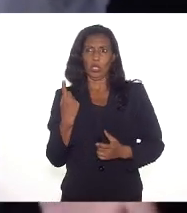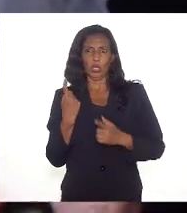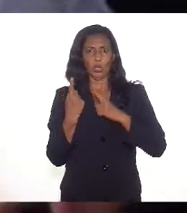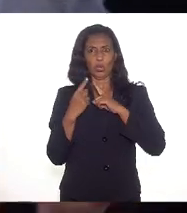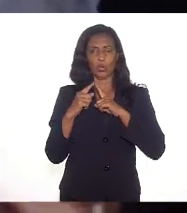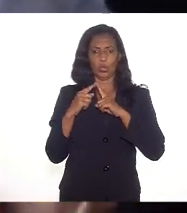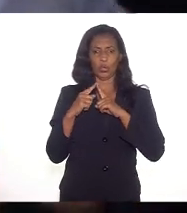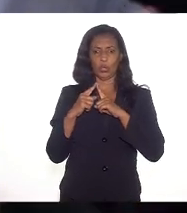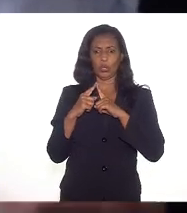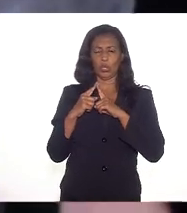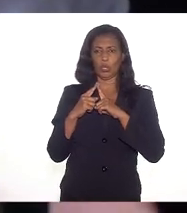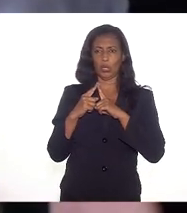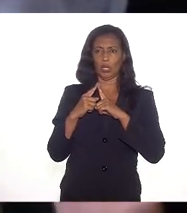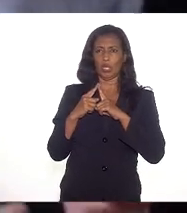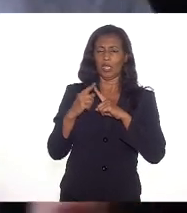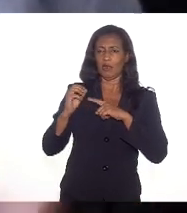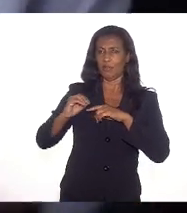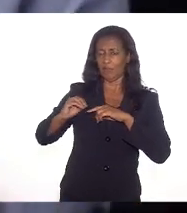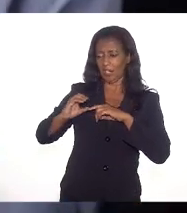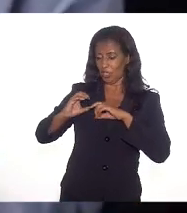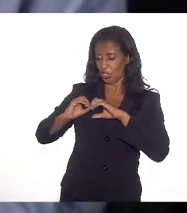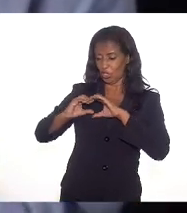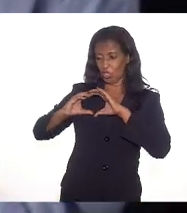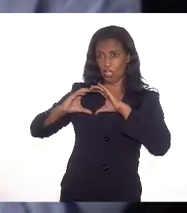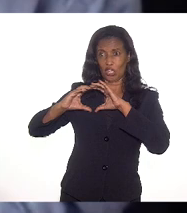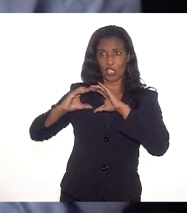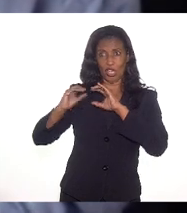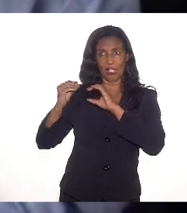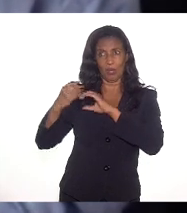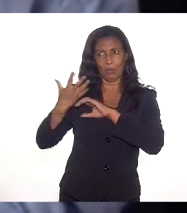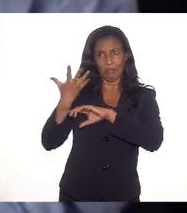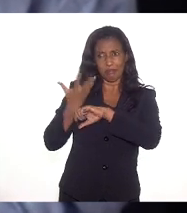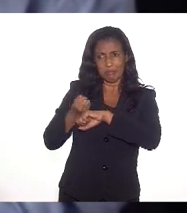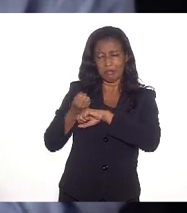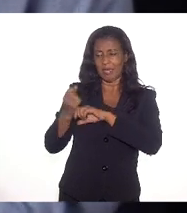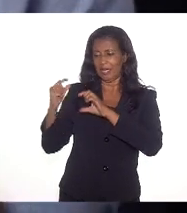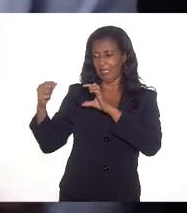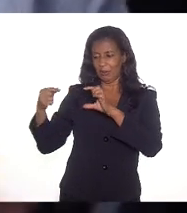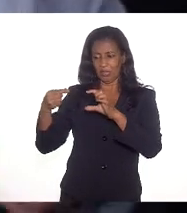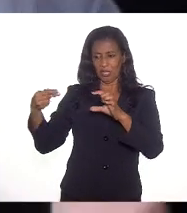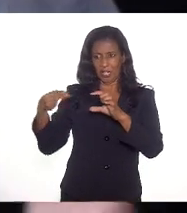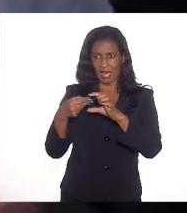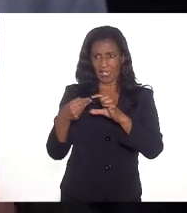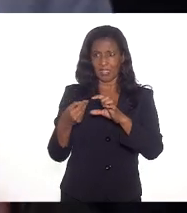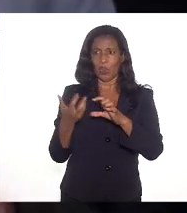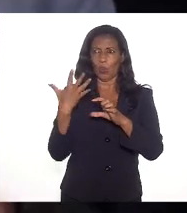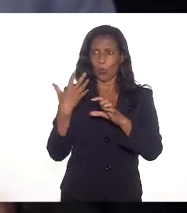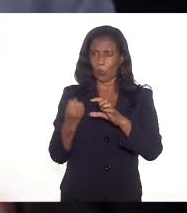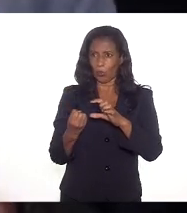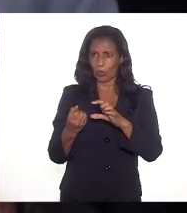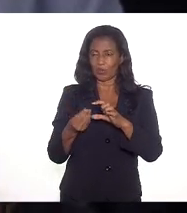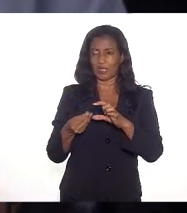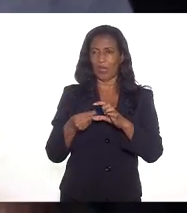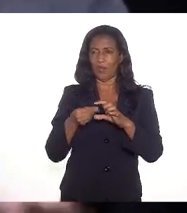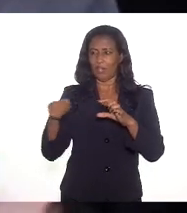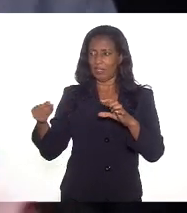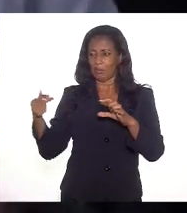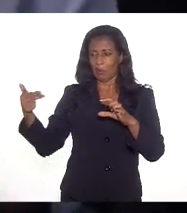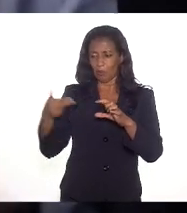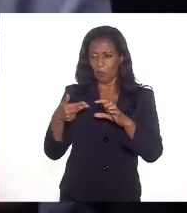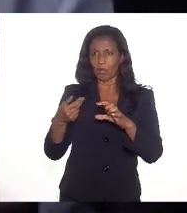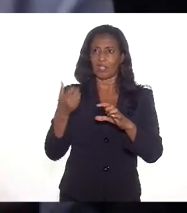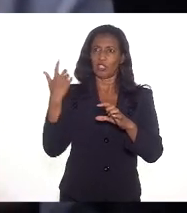qualquer coisa que seja, carregar essa câmera, botar o cartão de novo e começar no dia seguinte, é